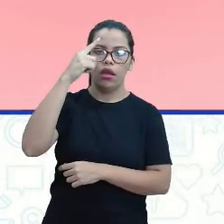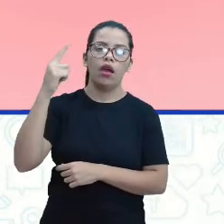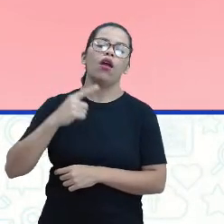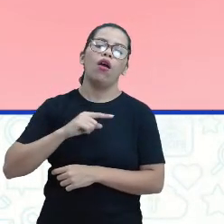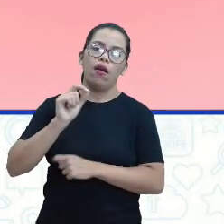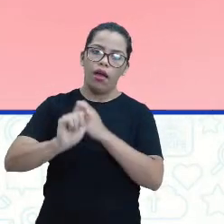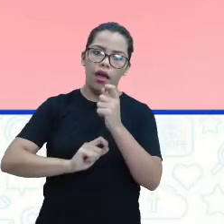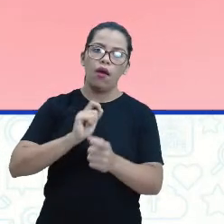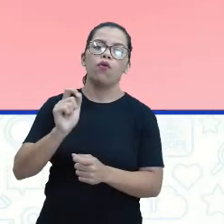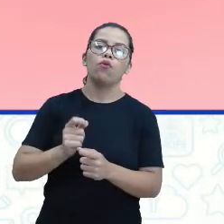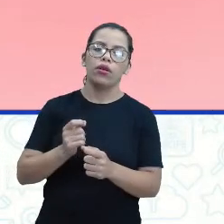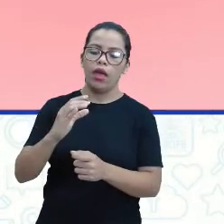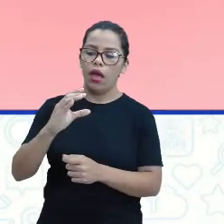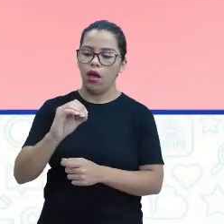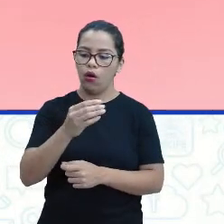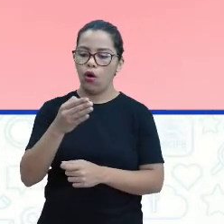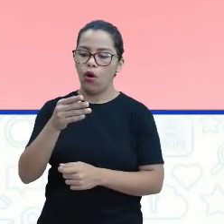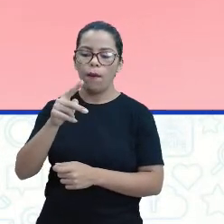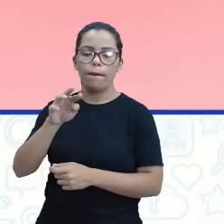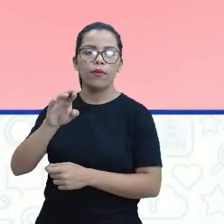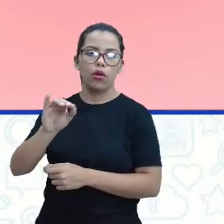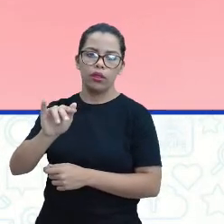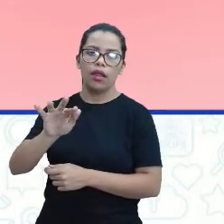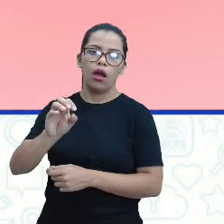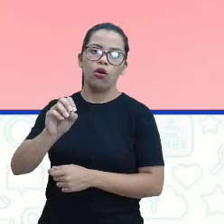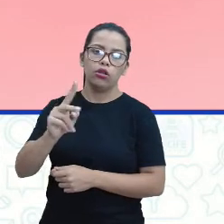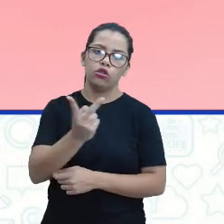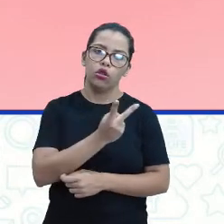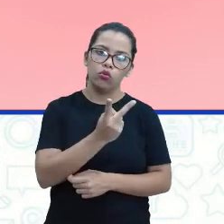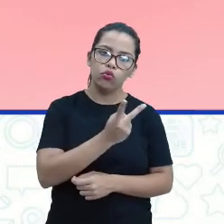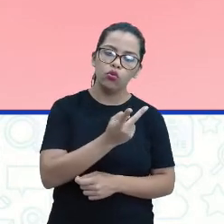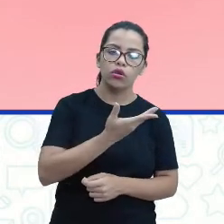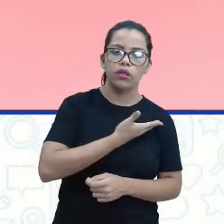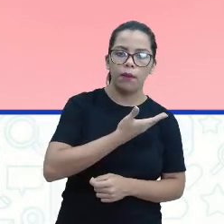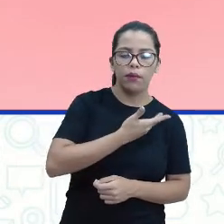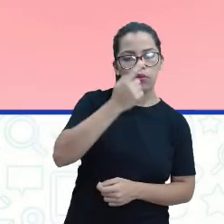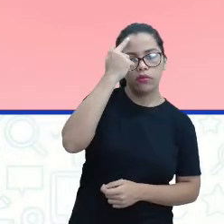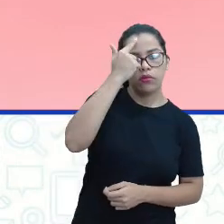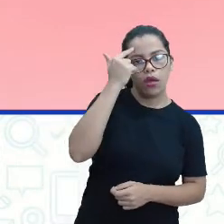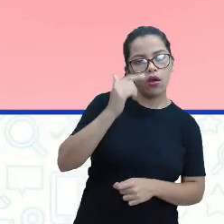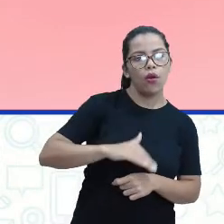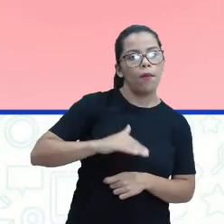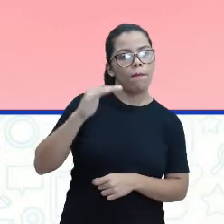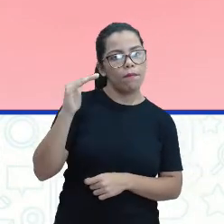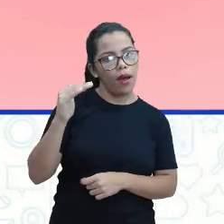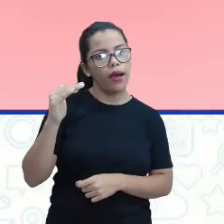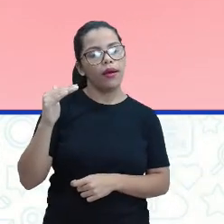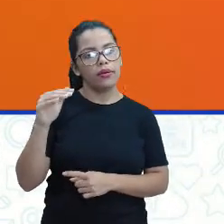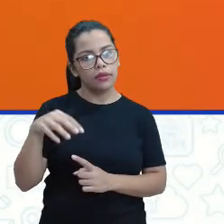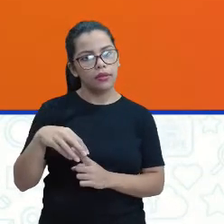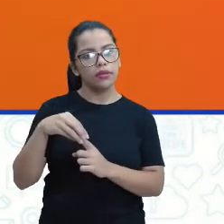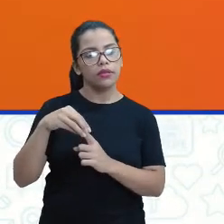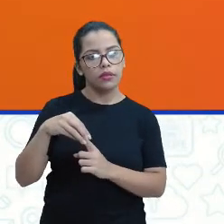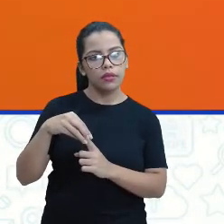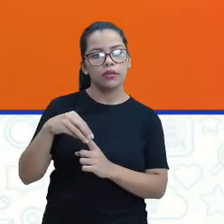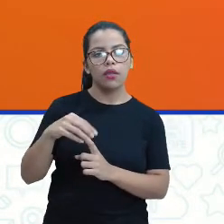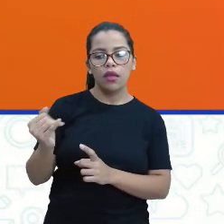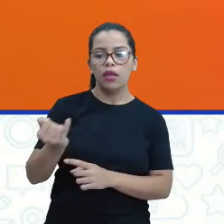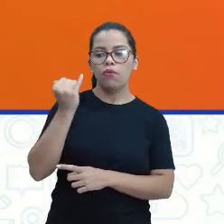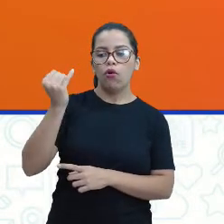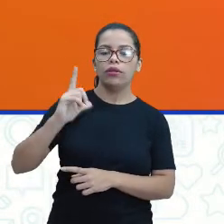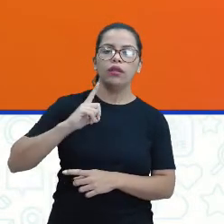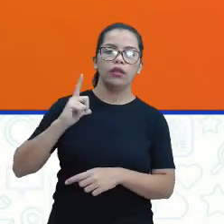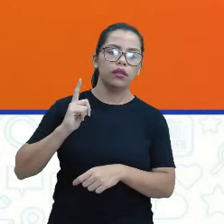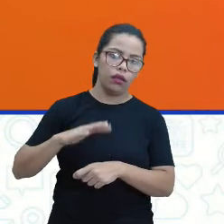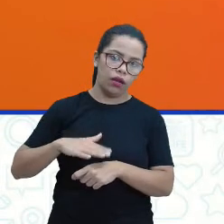co-protagonistas, já que junto com Harry, eles são os personagens mais importantes, são os que ensejam a ação, né? A gente tem